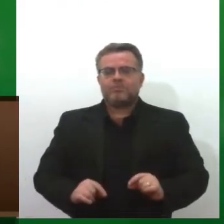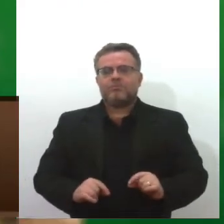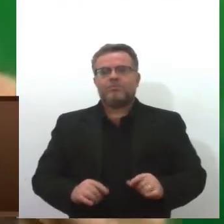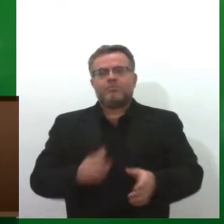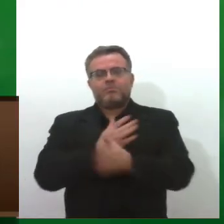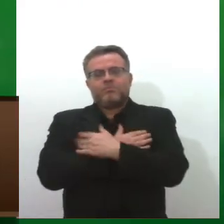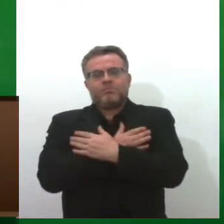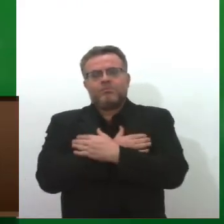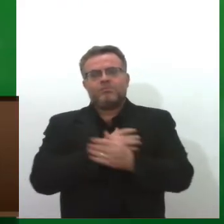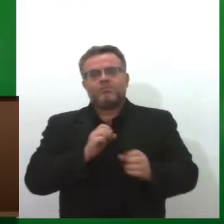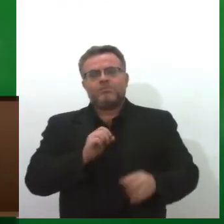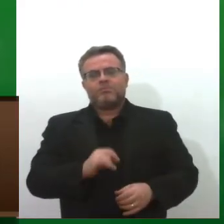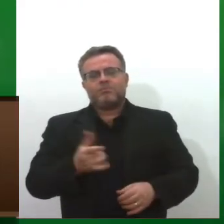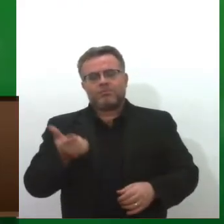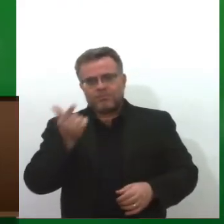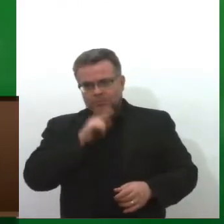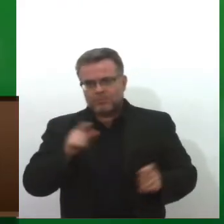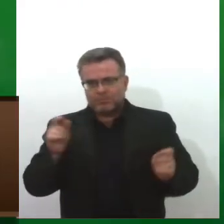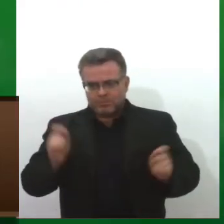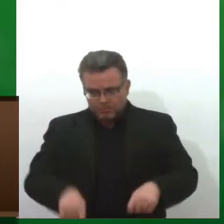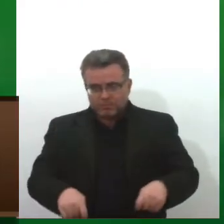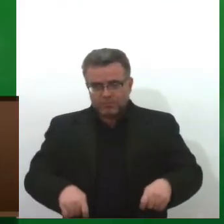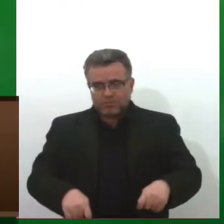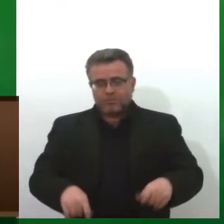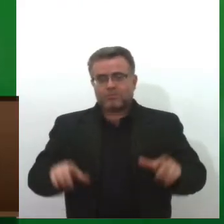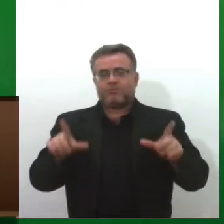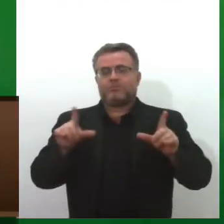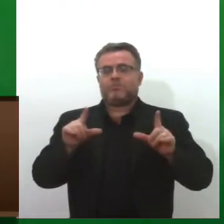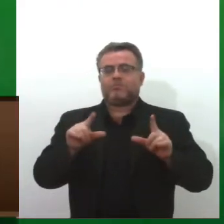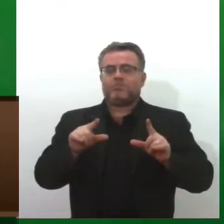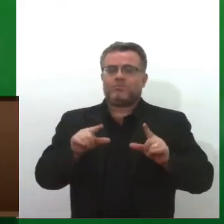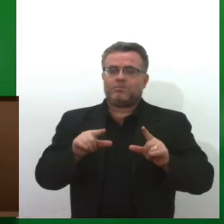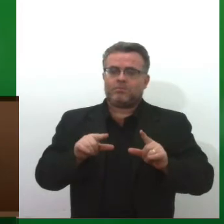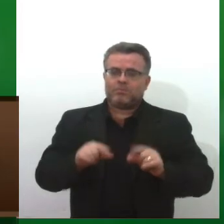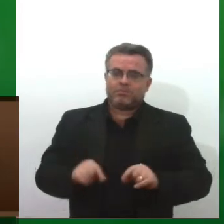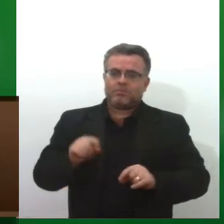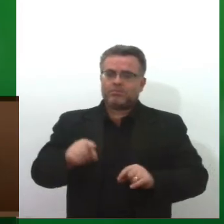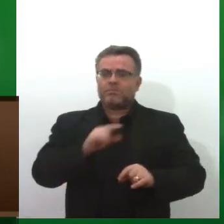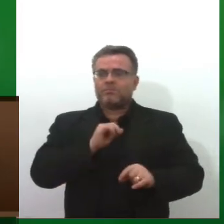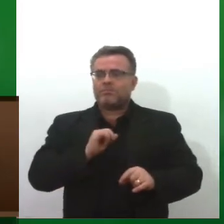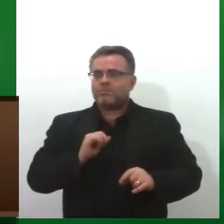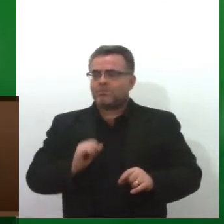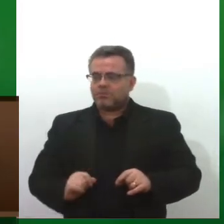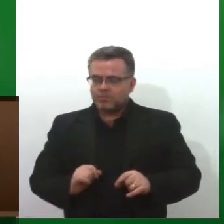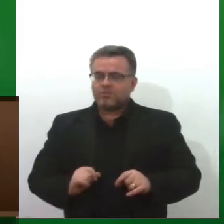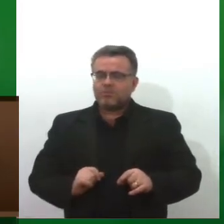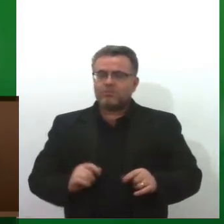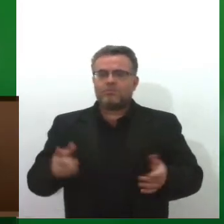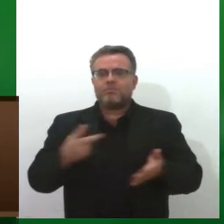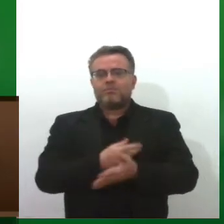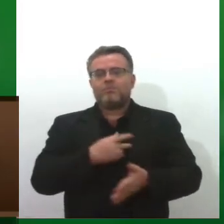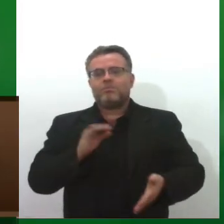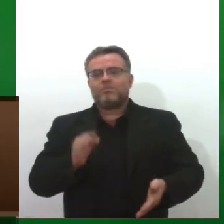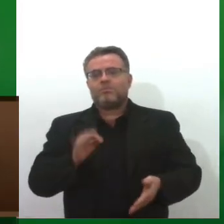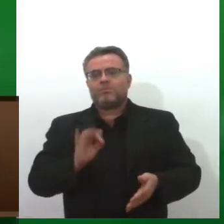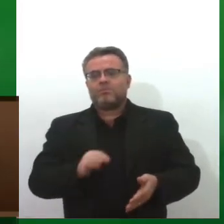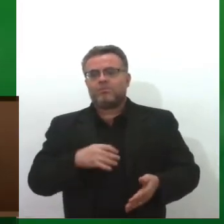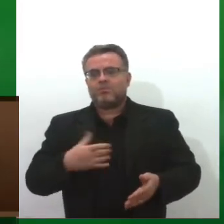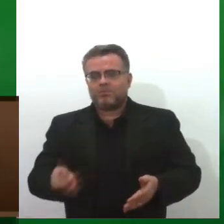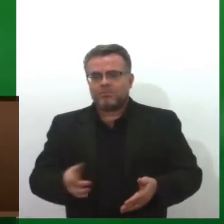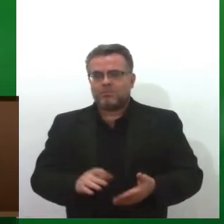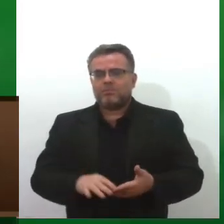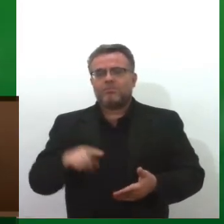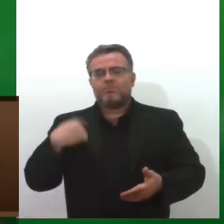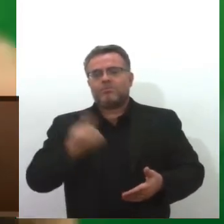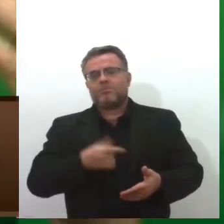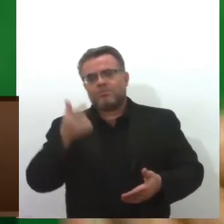se a gente conseguir diminuir essa base da pirâmide, que é o desemprego, diminuindo o desemprego, a gente consegue ter